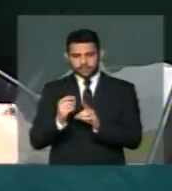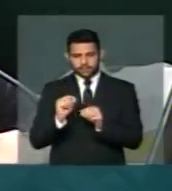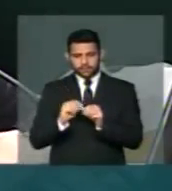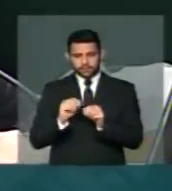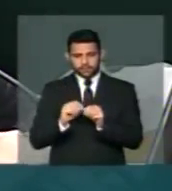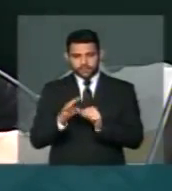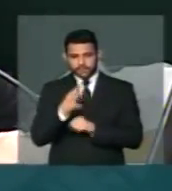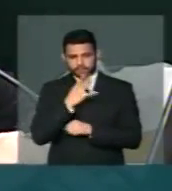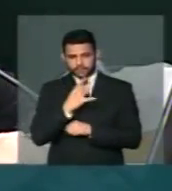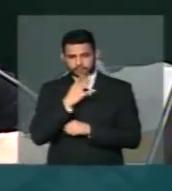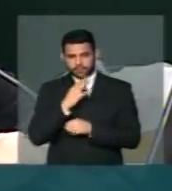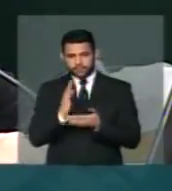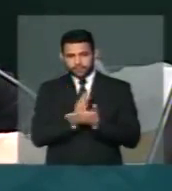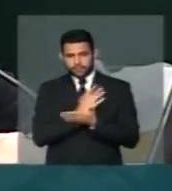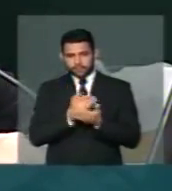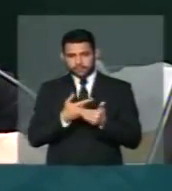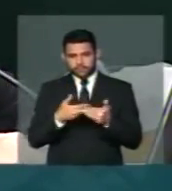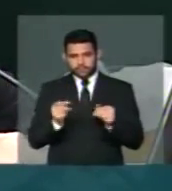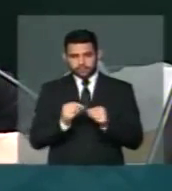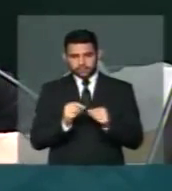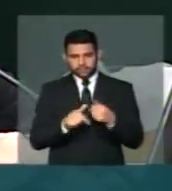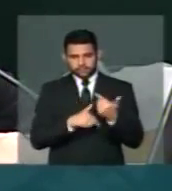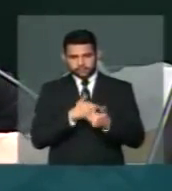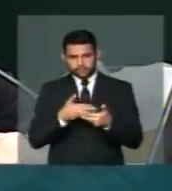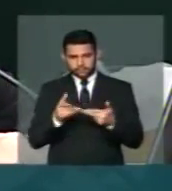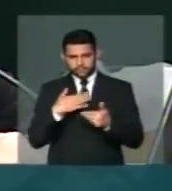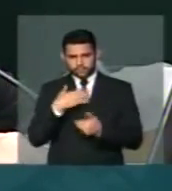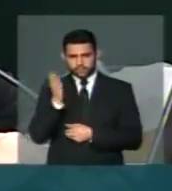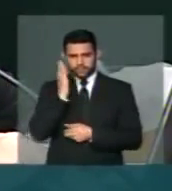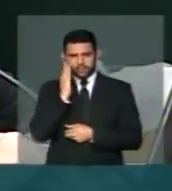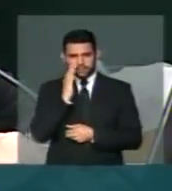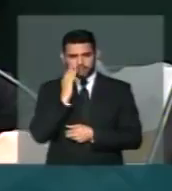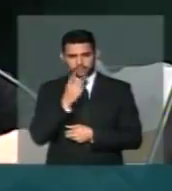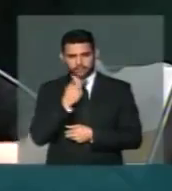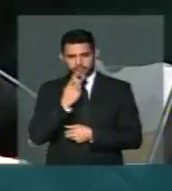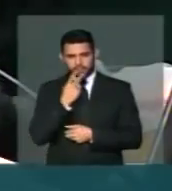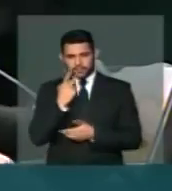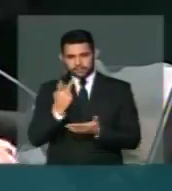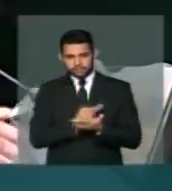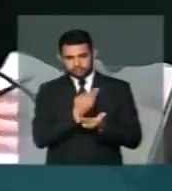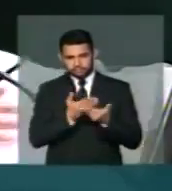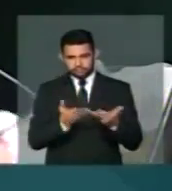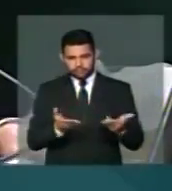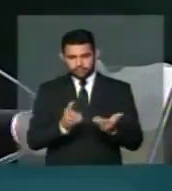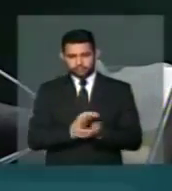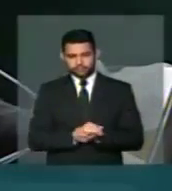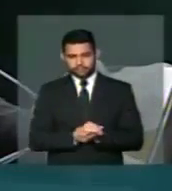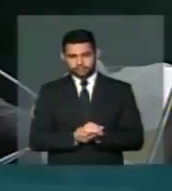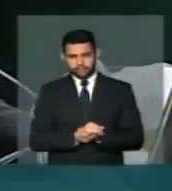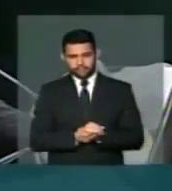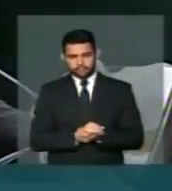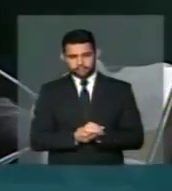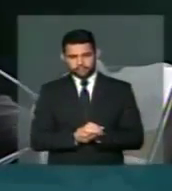tivesse conhecimento ou sobre eles deliberasse? O senhor sabe me afirmar isso?